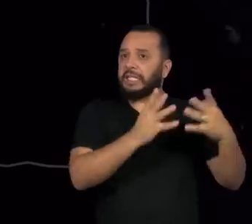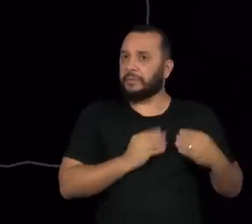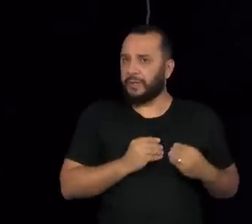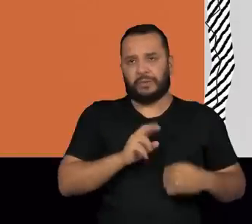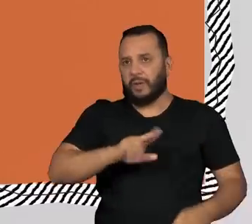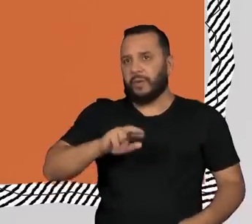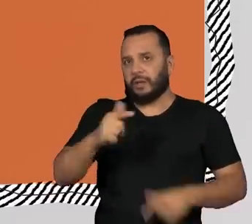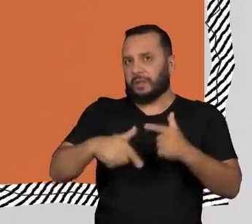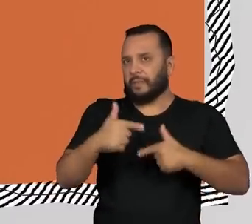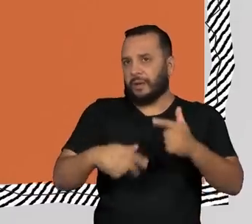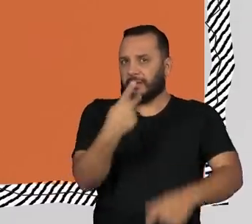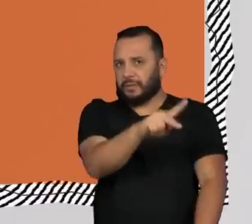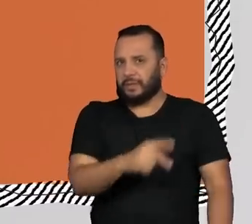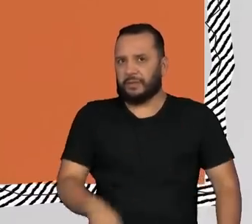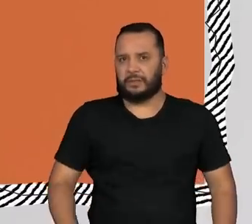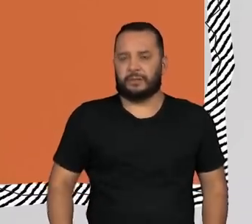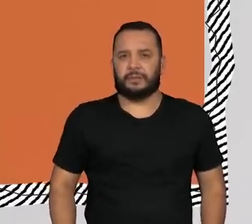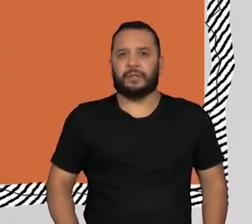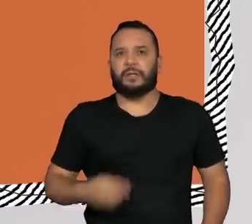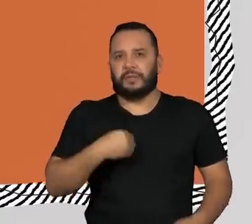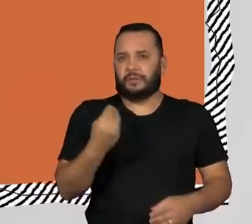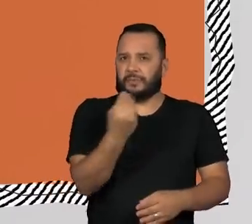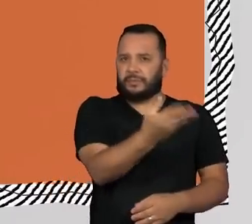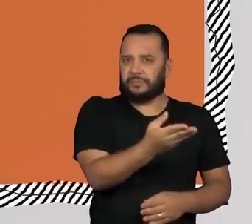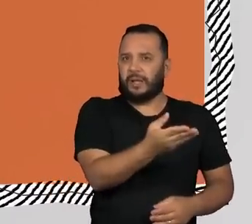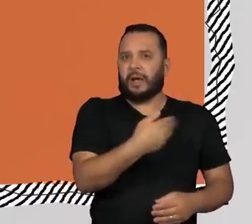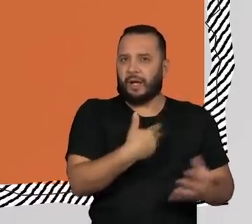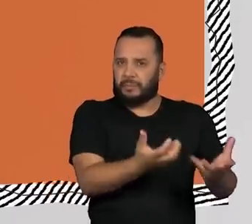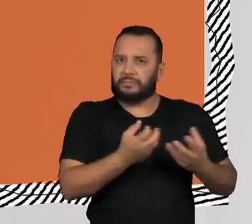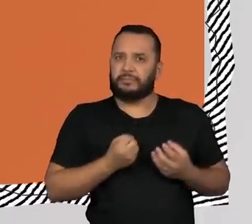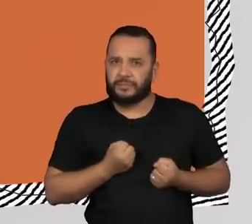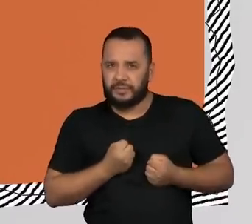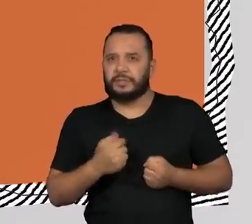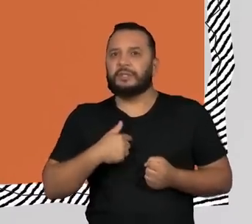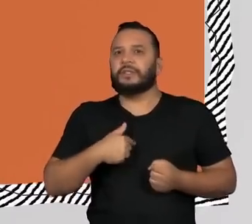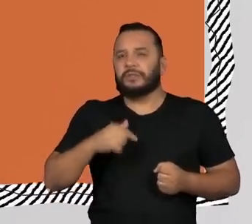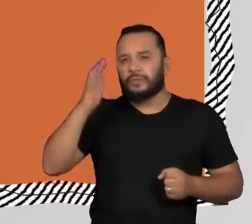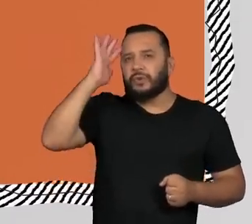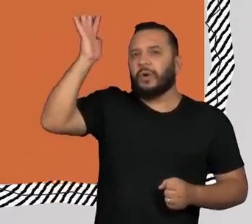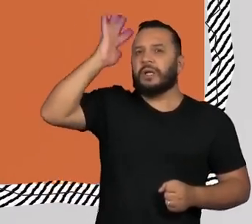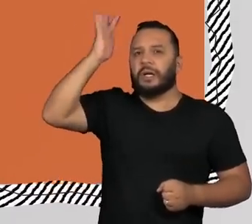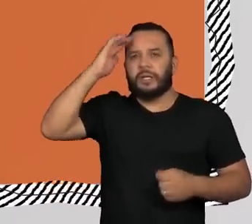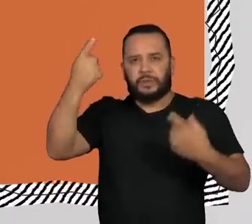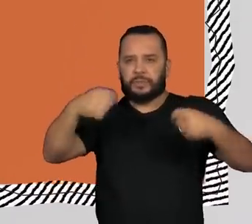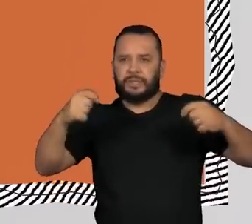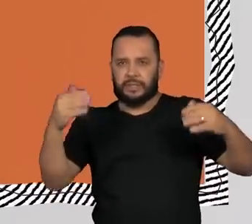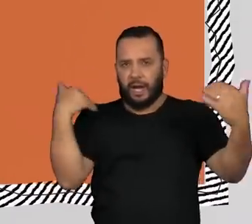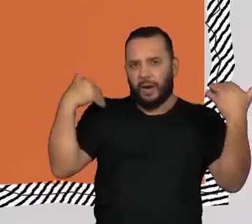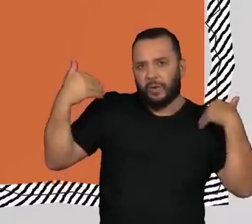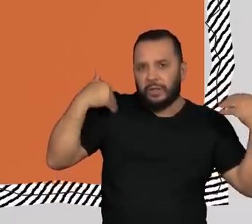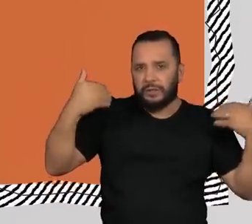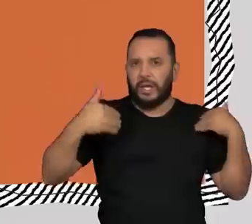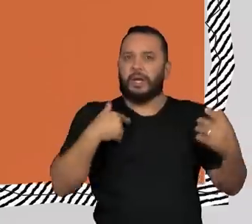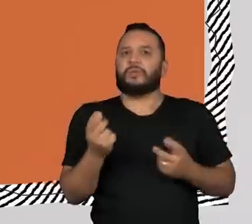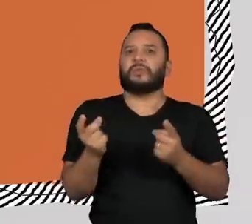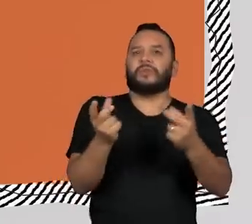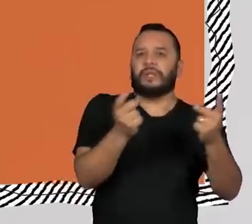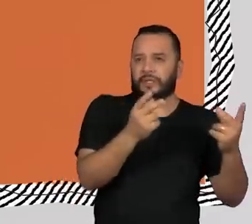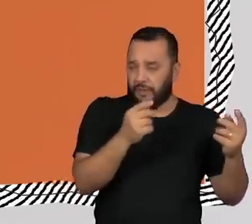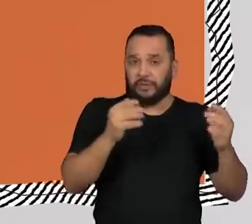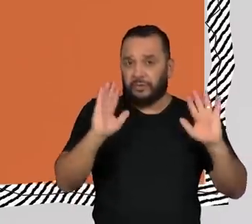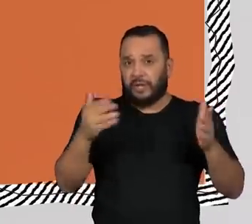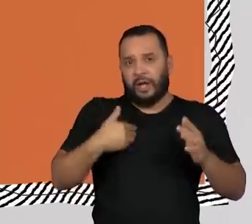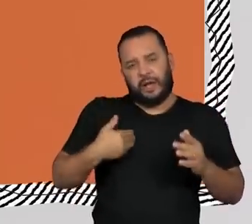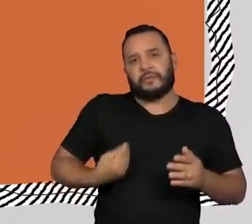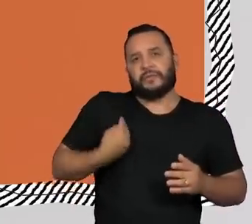intermediário toma lá toma a gata para trocar se não tiver sonhando não precisa me acordar tô vendo meu passado no presente